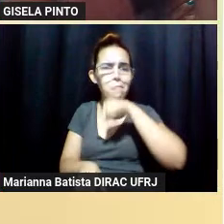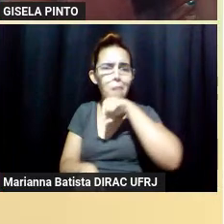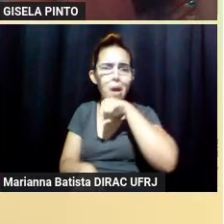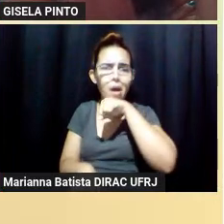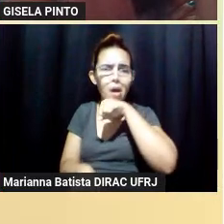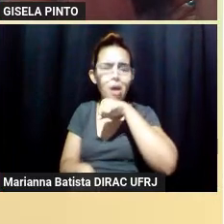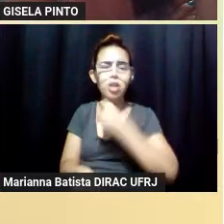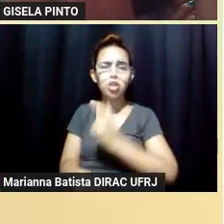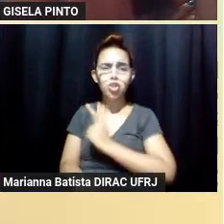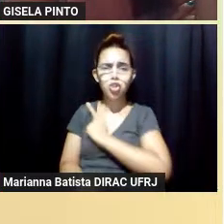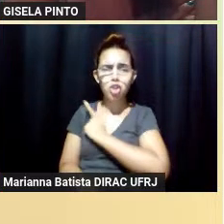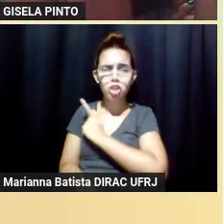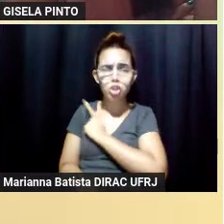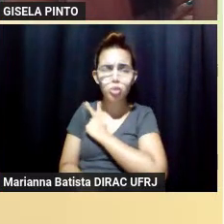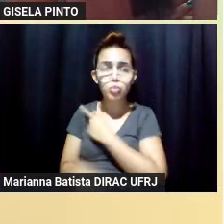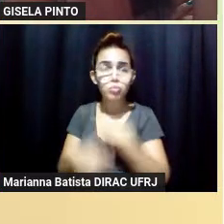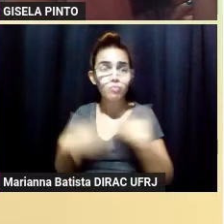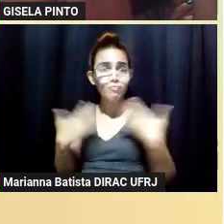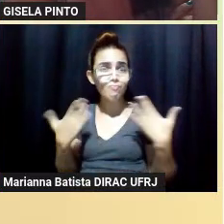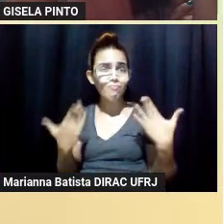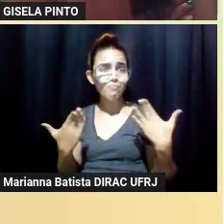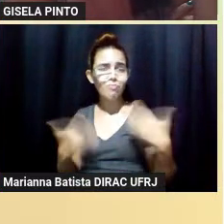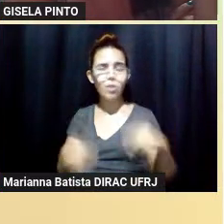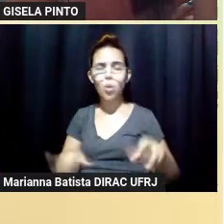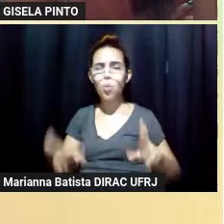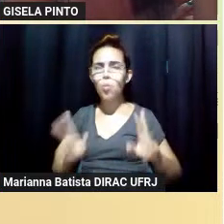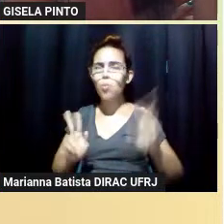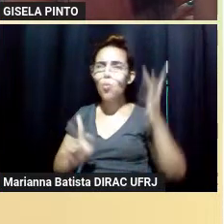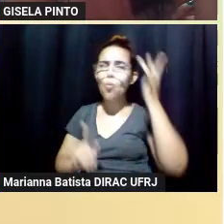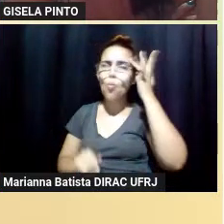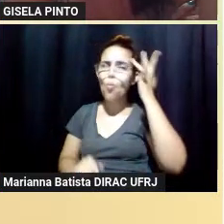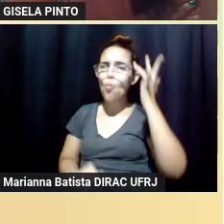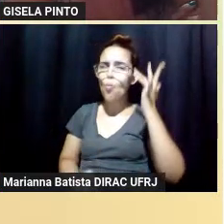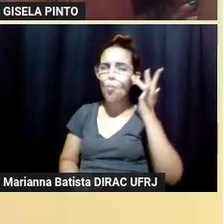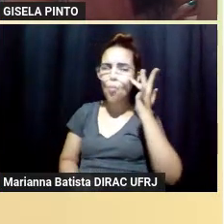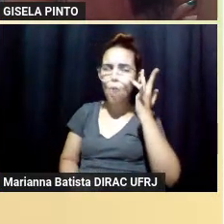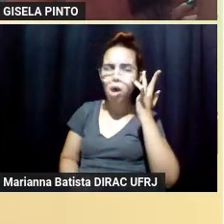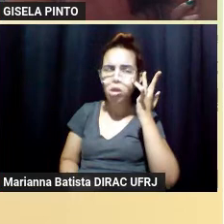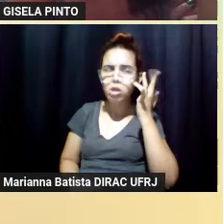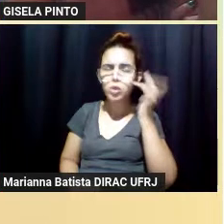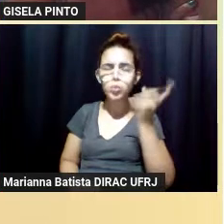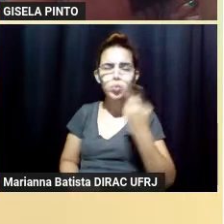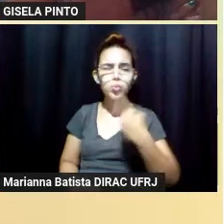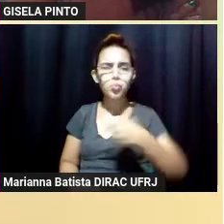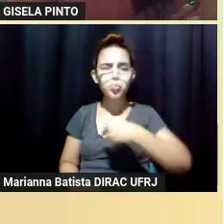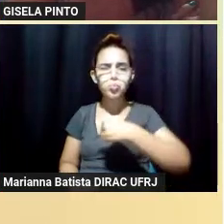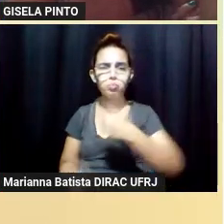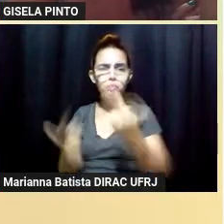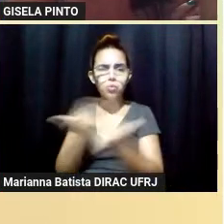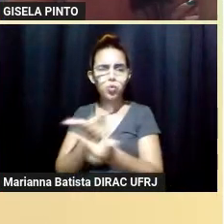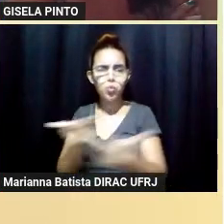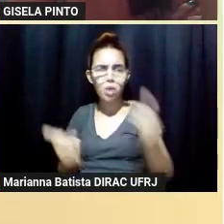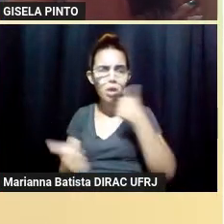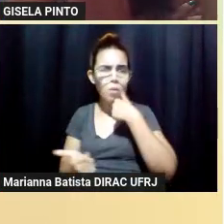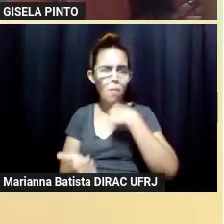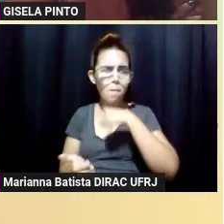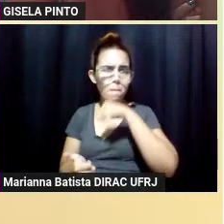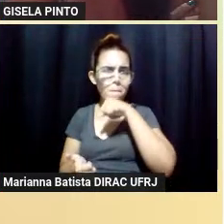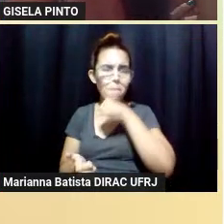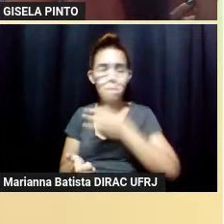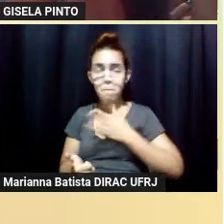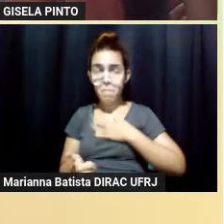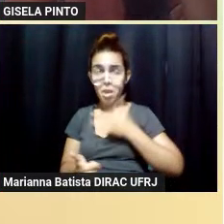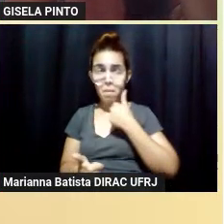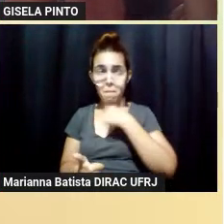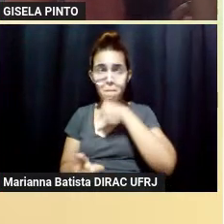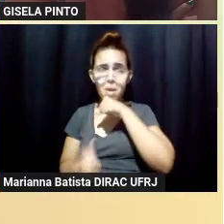que o fato de eu não ter comigo nem mãe, nem irmã, nem tias, nem família, né? De